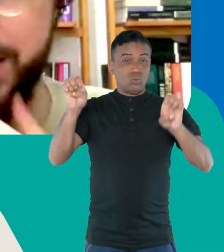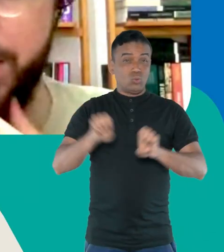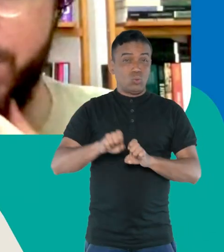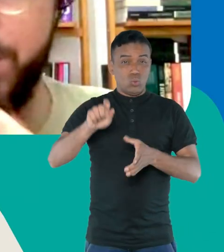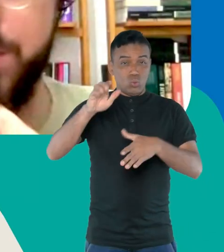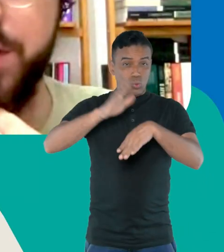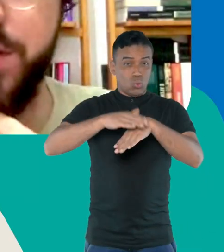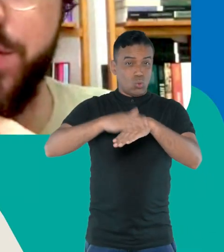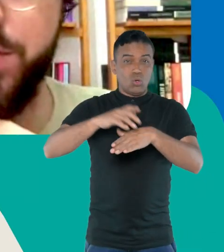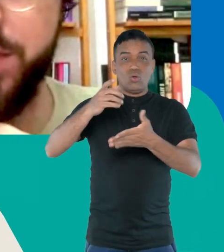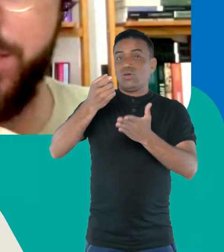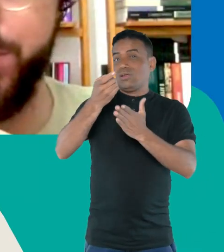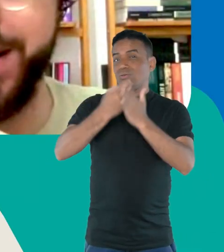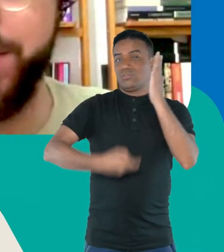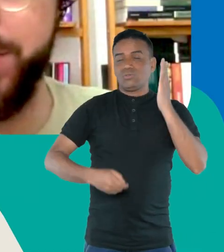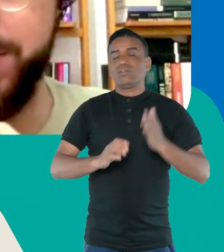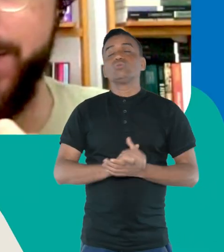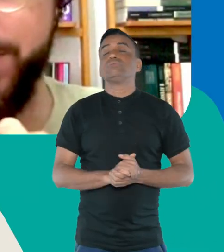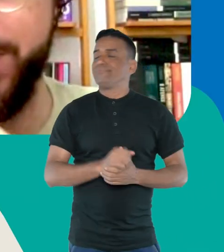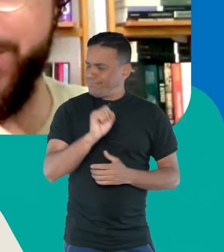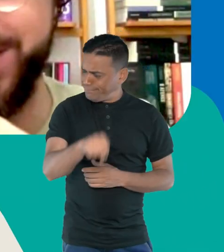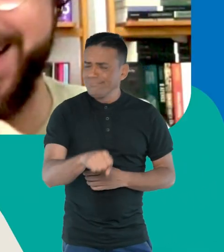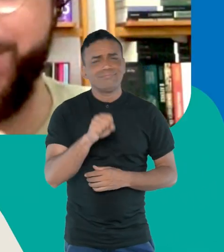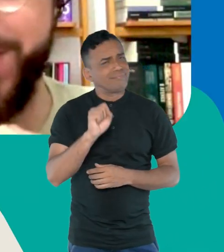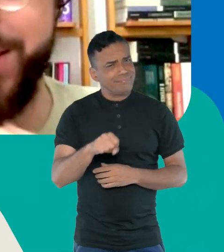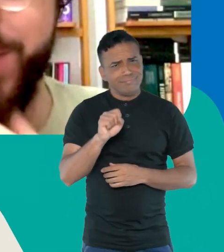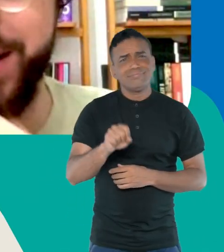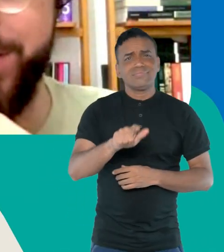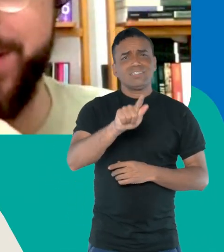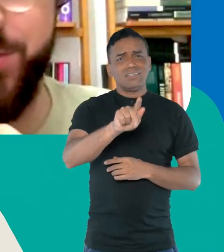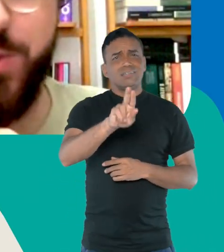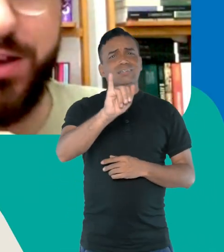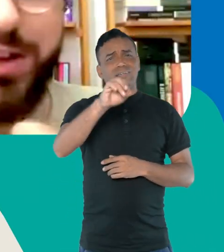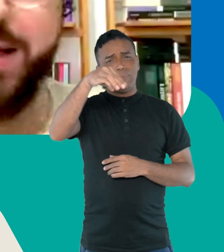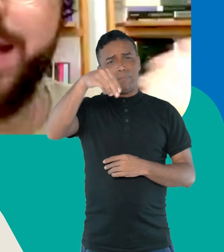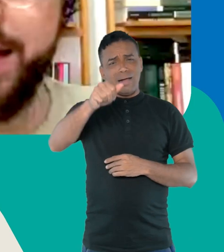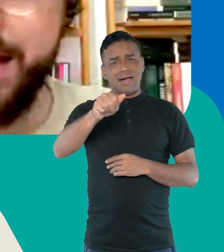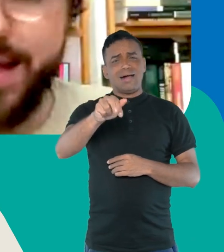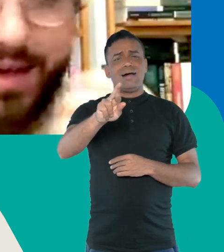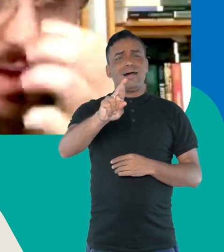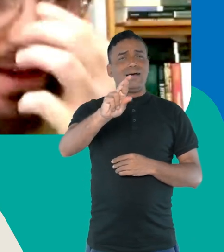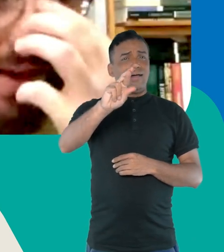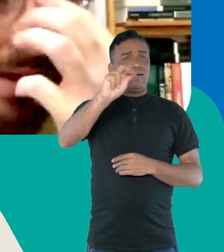Rosa está em alguns dos textos, evocado com esse cuidado com a linguagem, essa linguagem